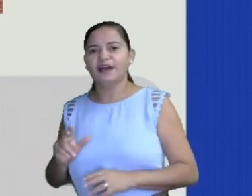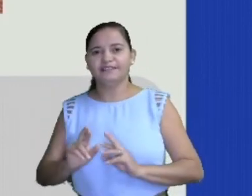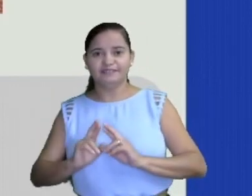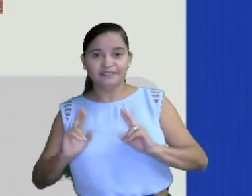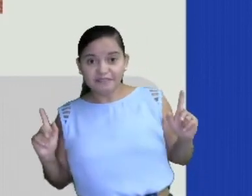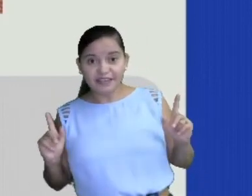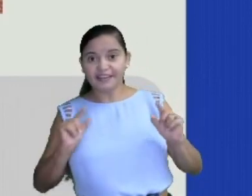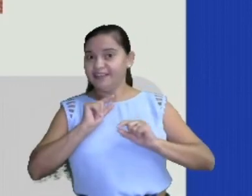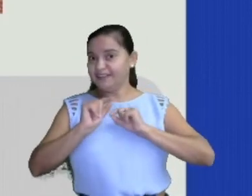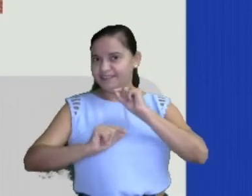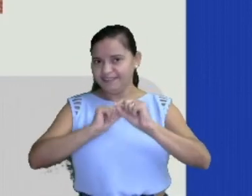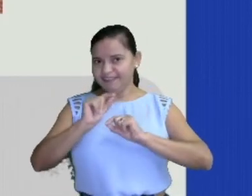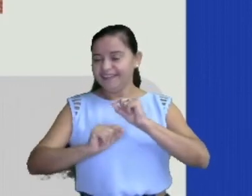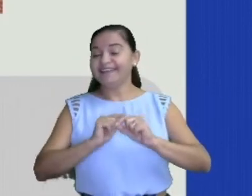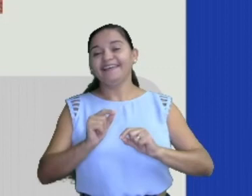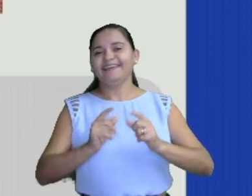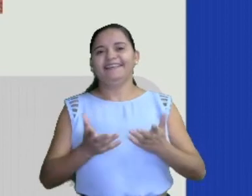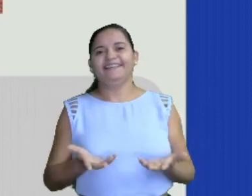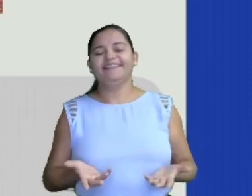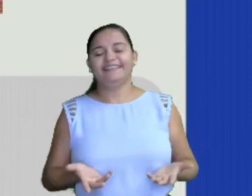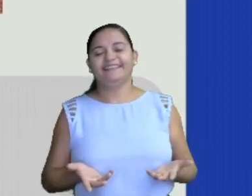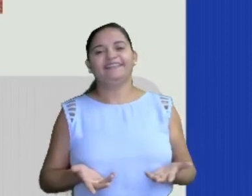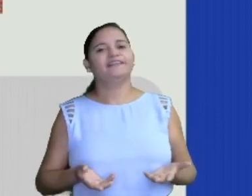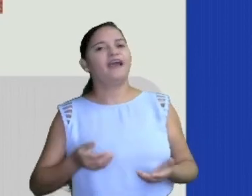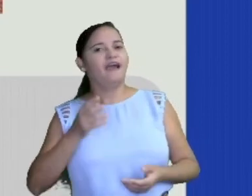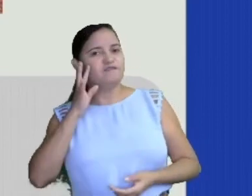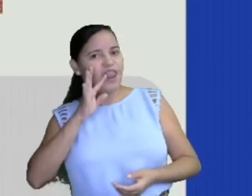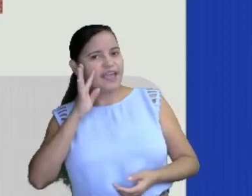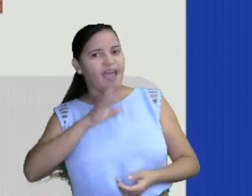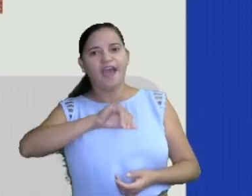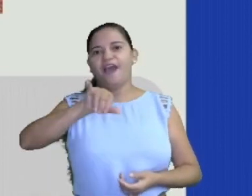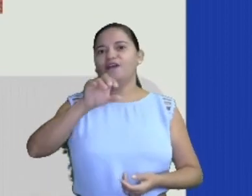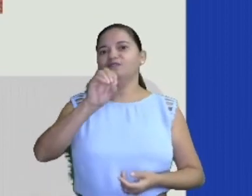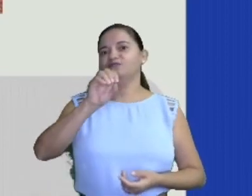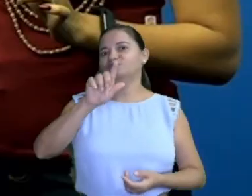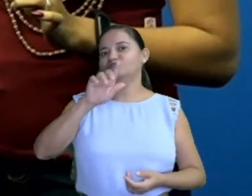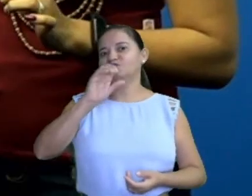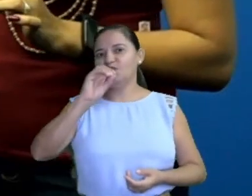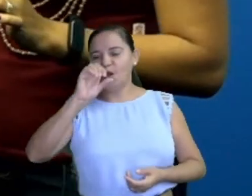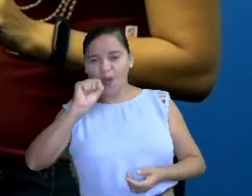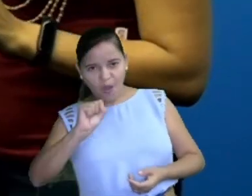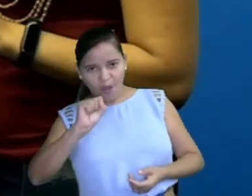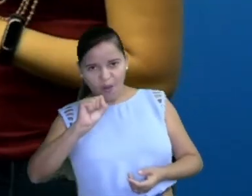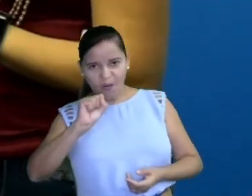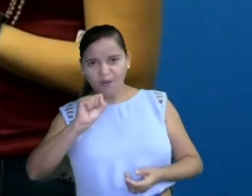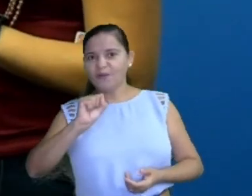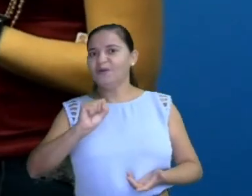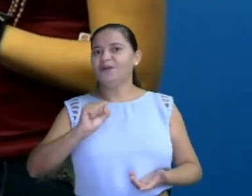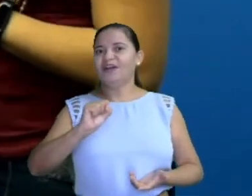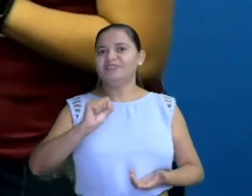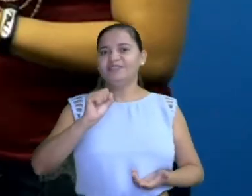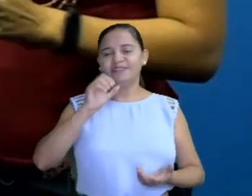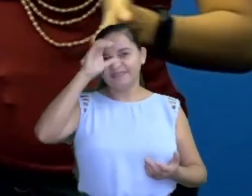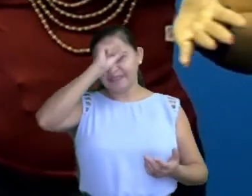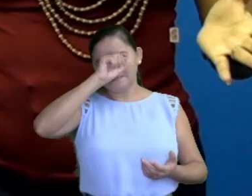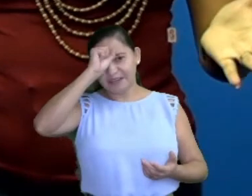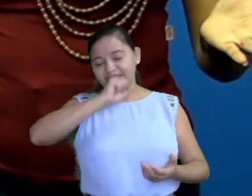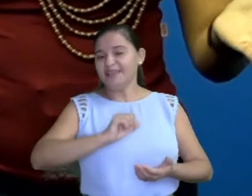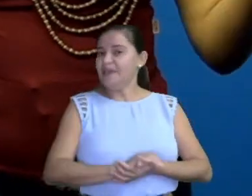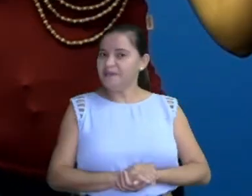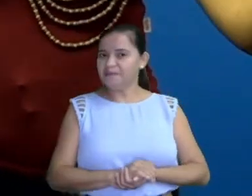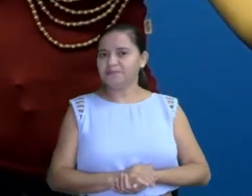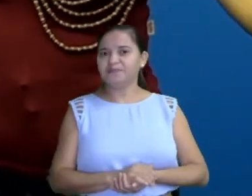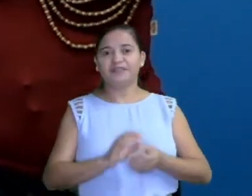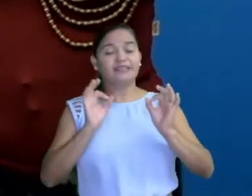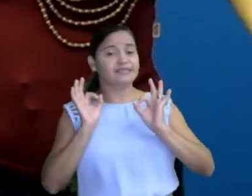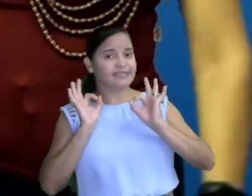E vimos também um joguinho sobre espaços públicos e privados, que foi a nossa hora da atividade. Certo, minha